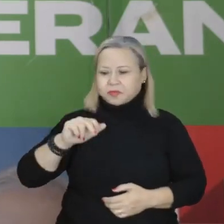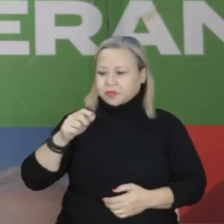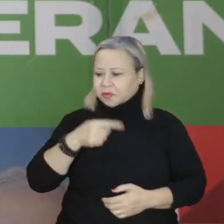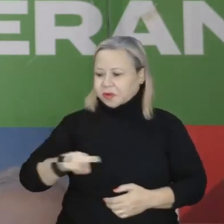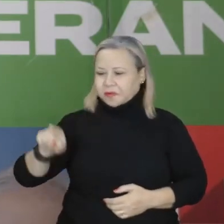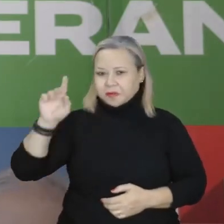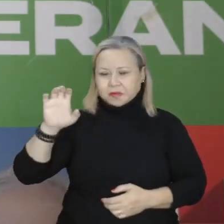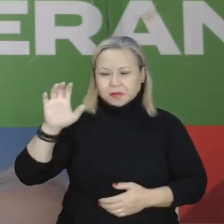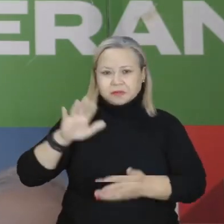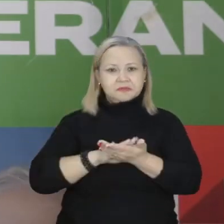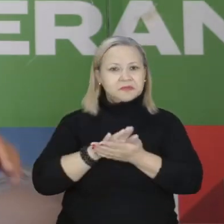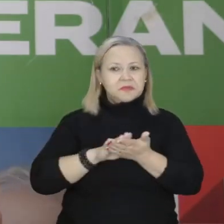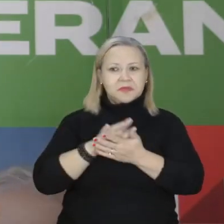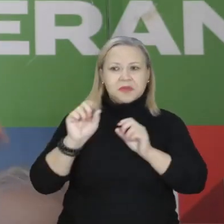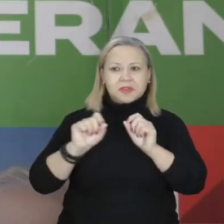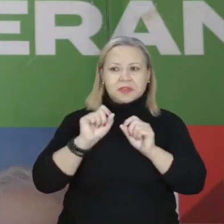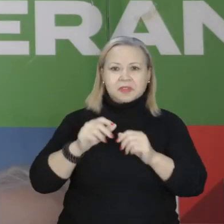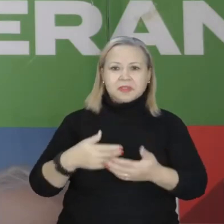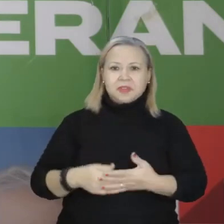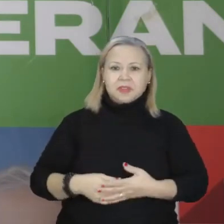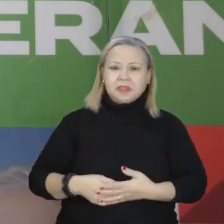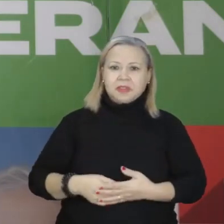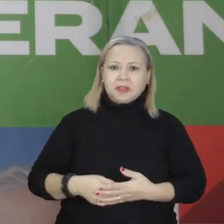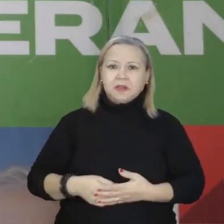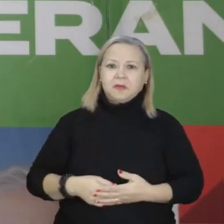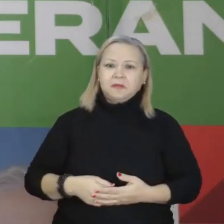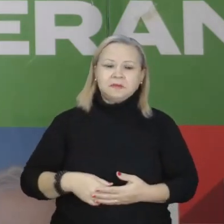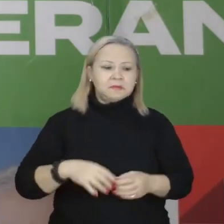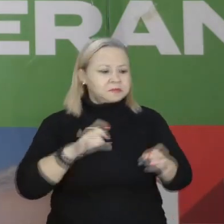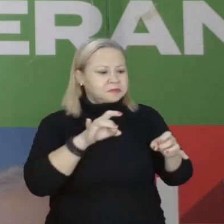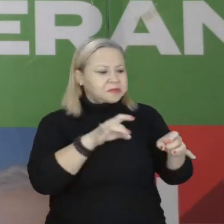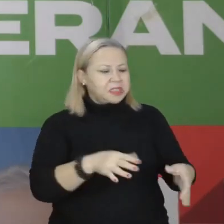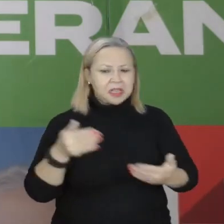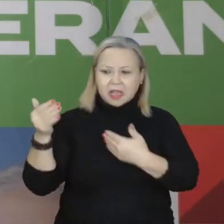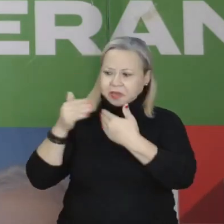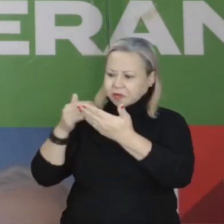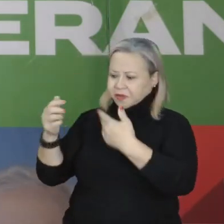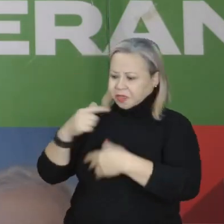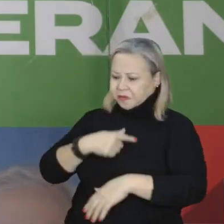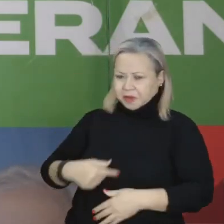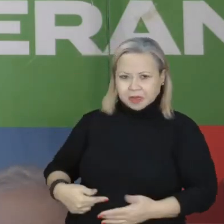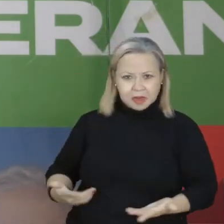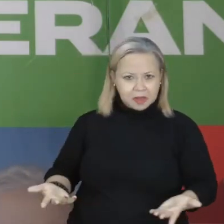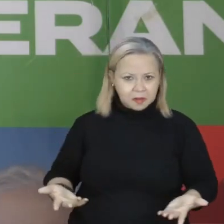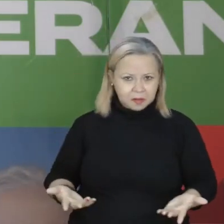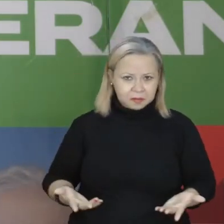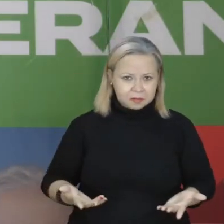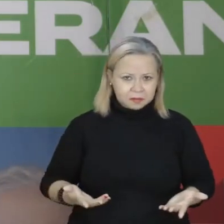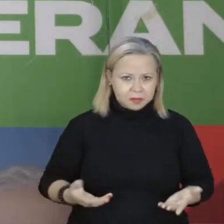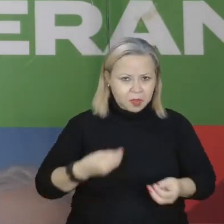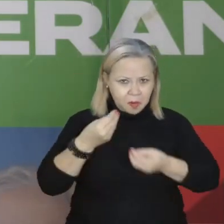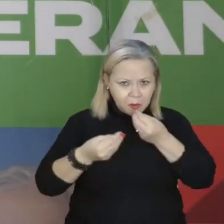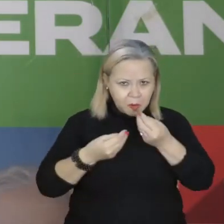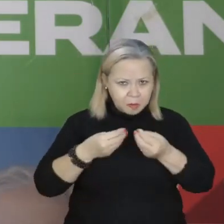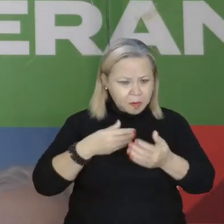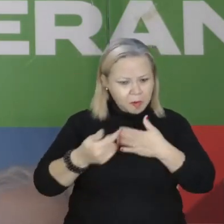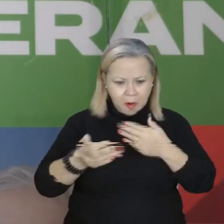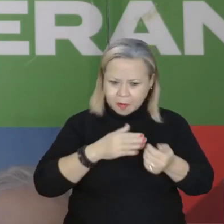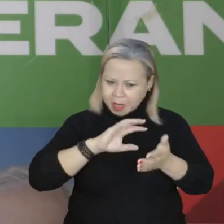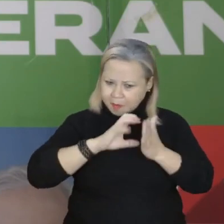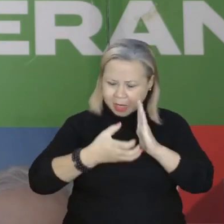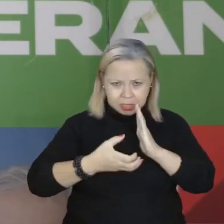sem que eu deixasse de conversar com o governador, independente do partido que ele pertencia.